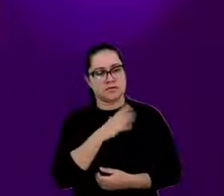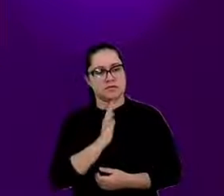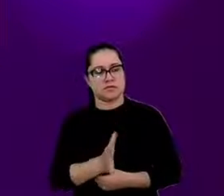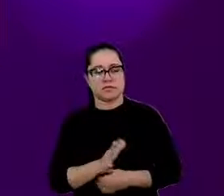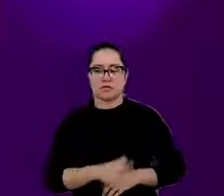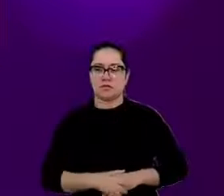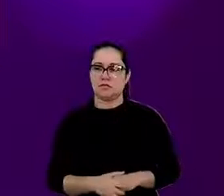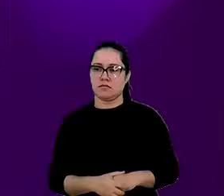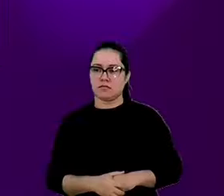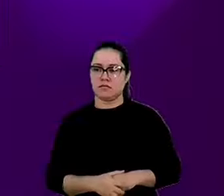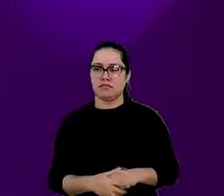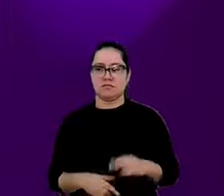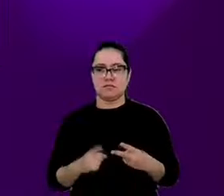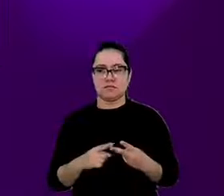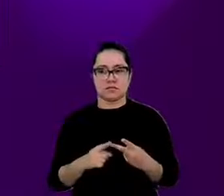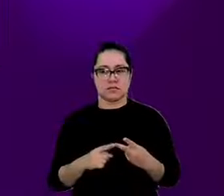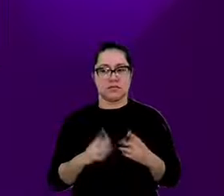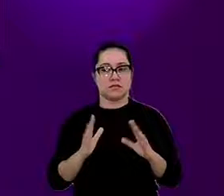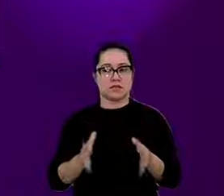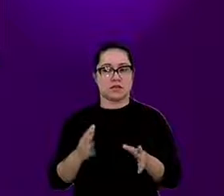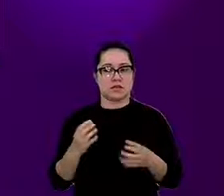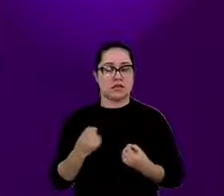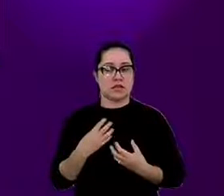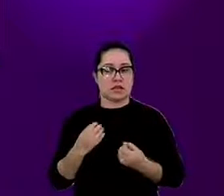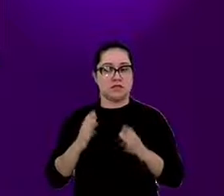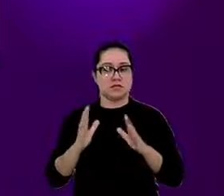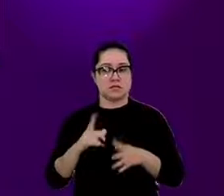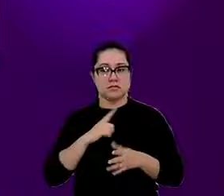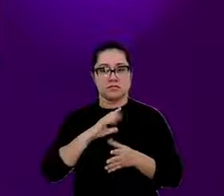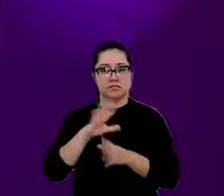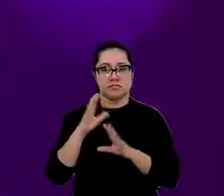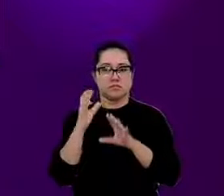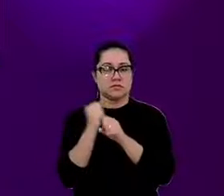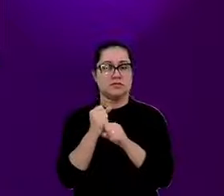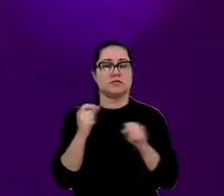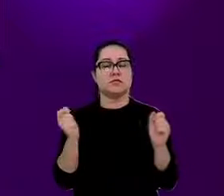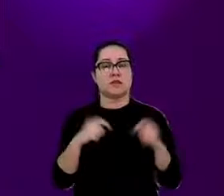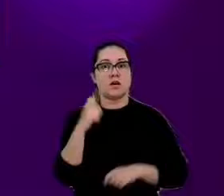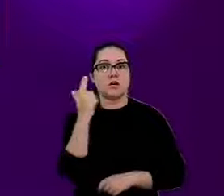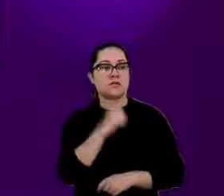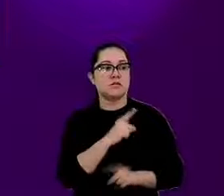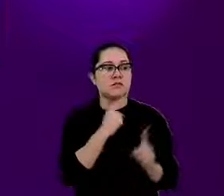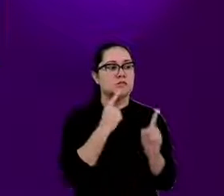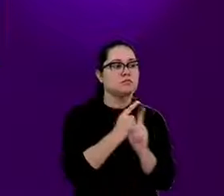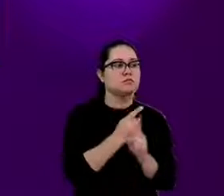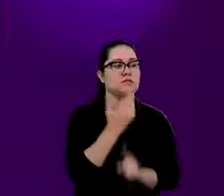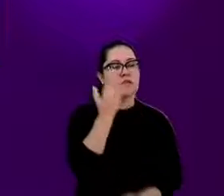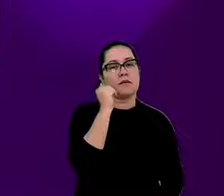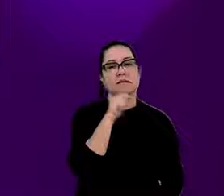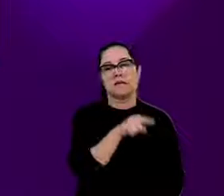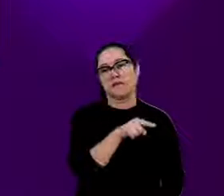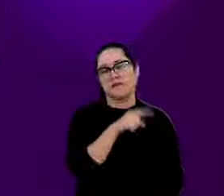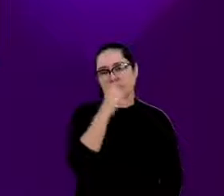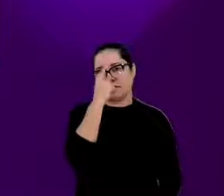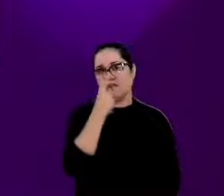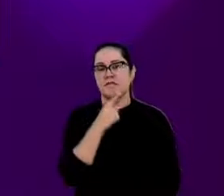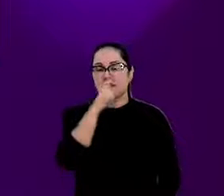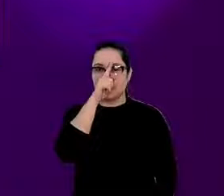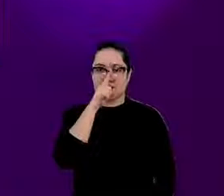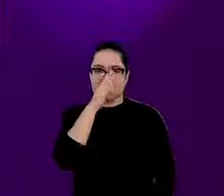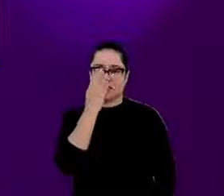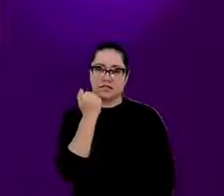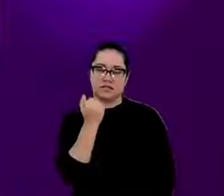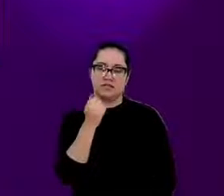e dados laboratoriais e de eletrocardiograma, você consegue classificar esse paciente dentro de um perfil de risco que te